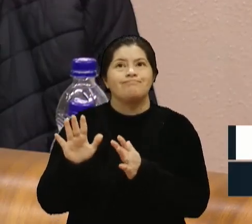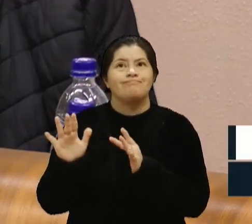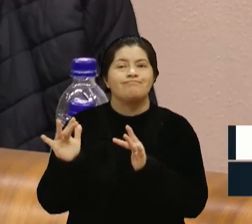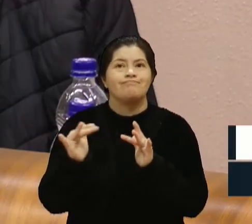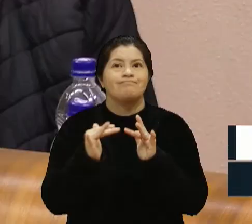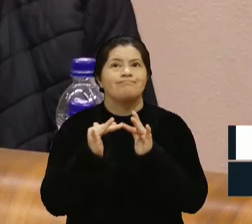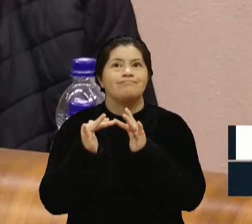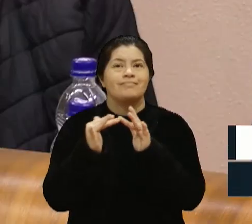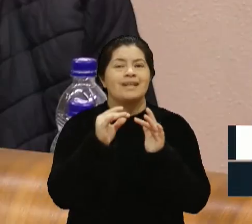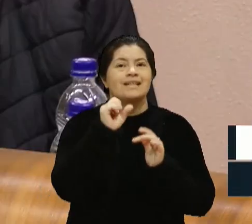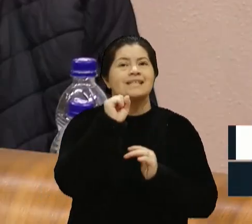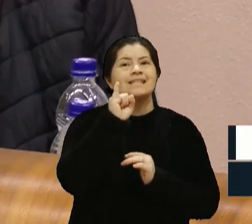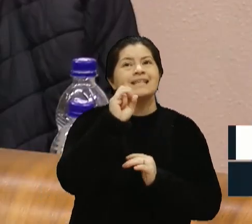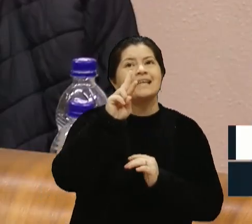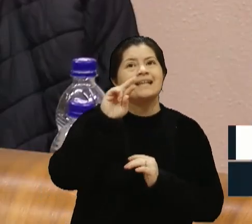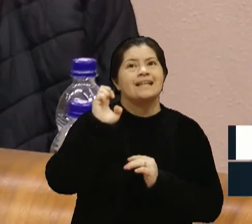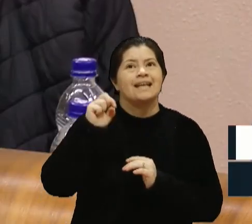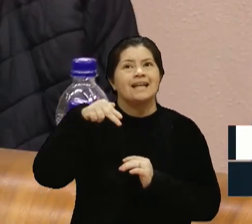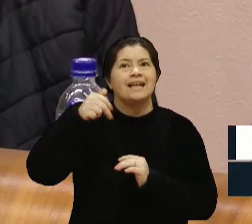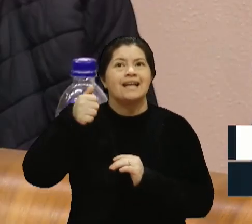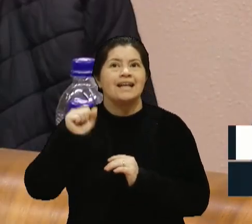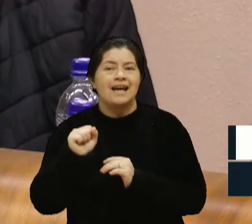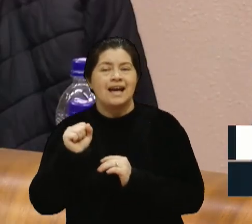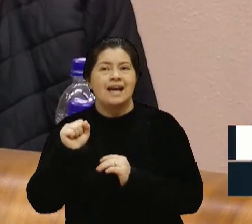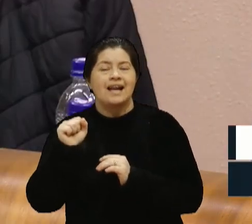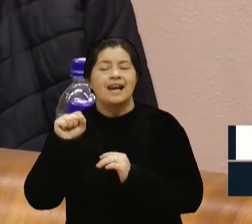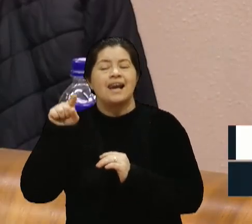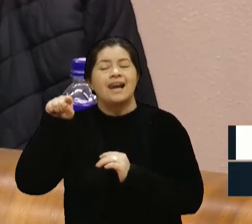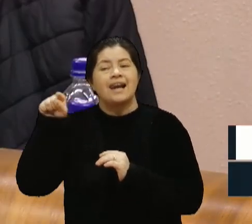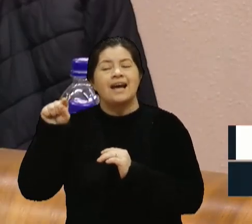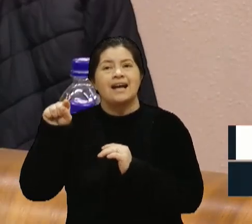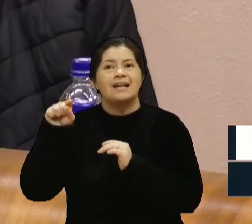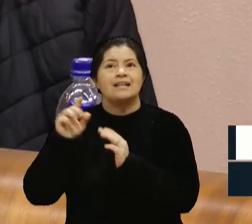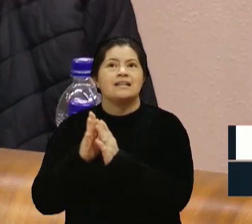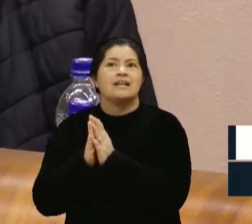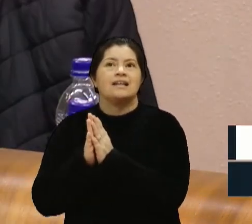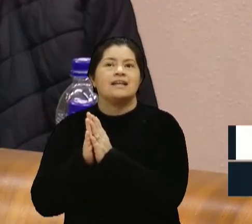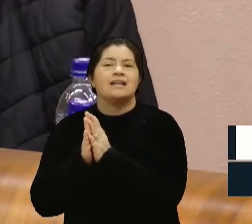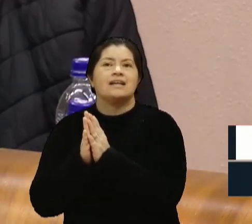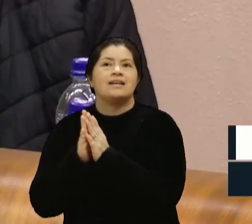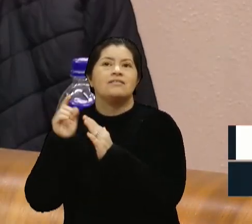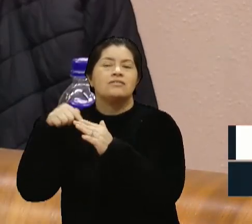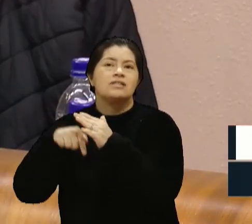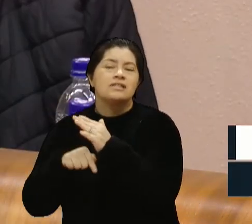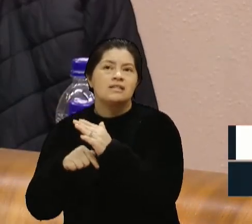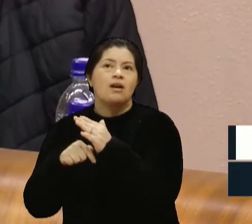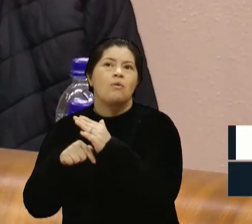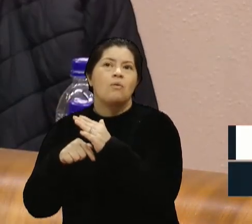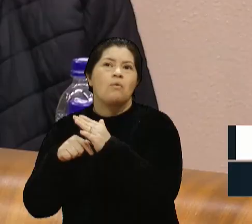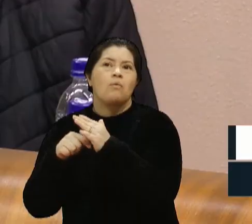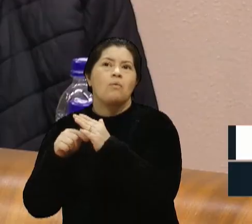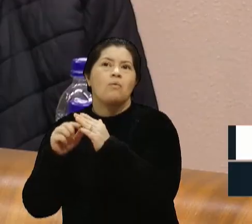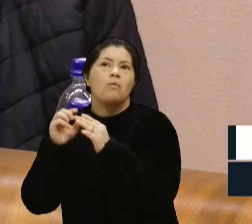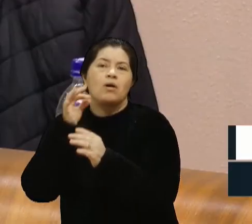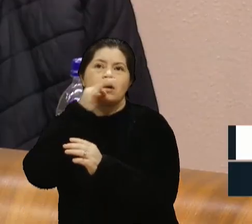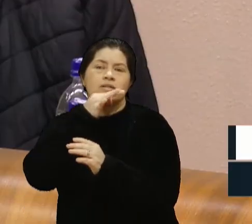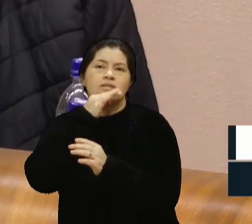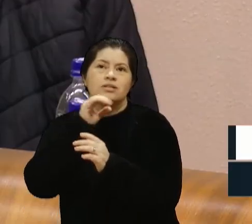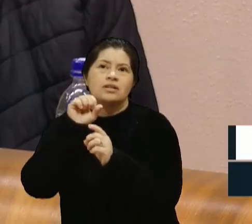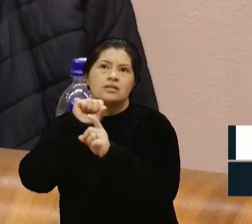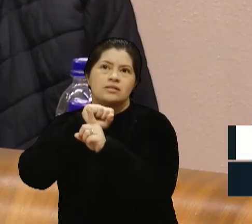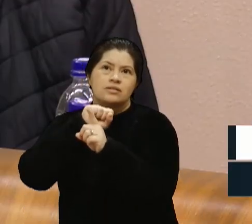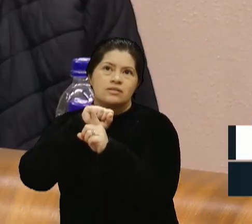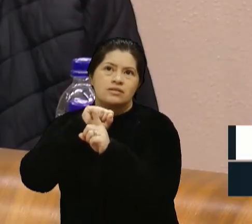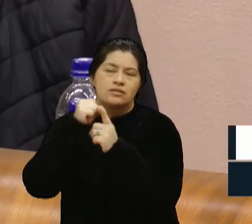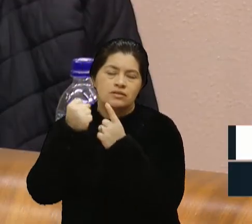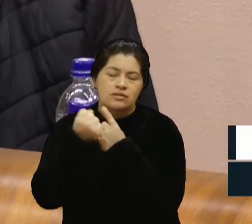com o Sirena, lá na Fundação Caxias. Ela disse que não tinha voluntários. Fizemos uma reunião, assistência social, a